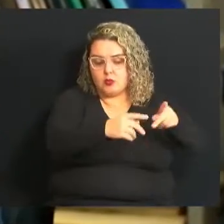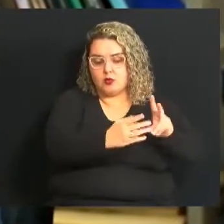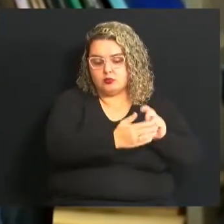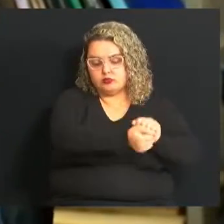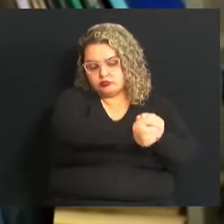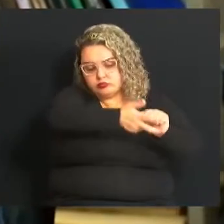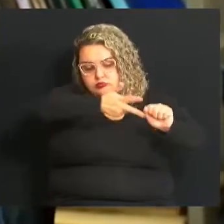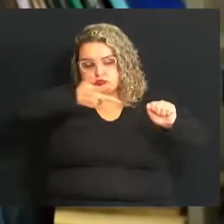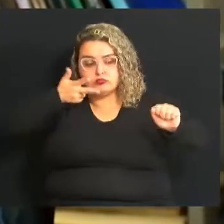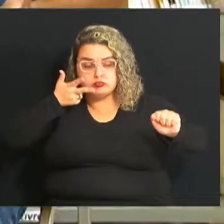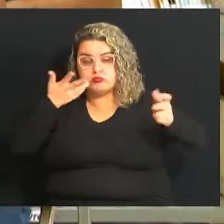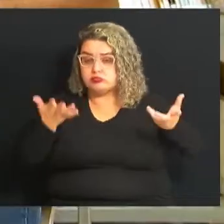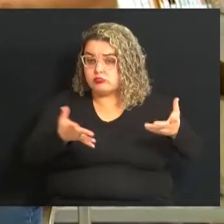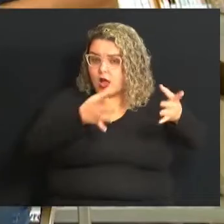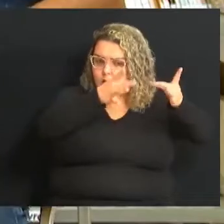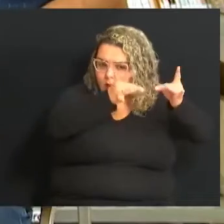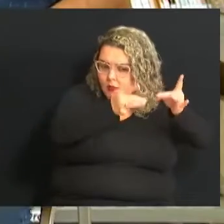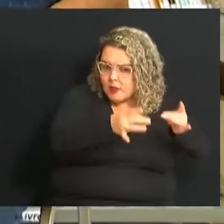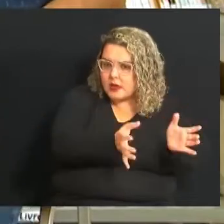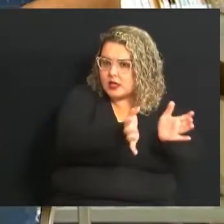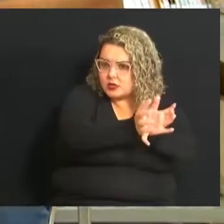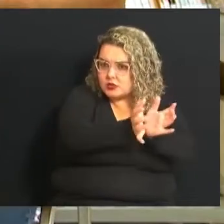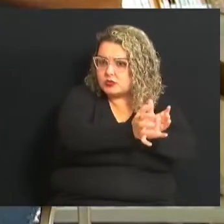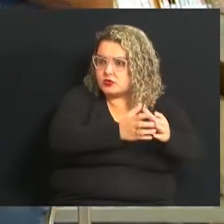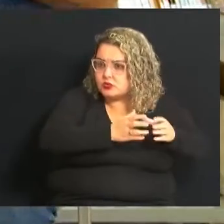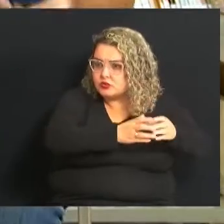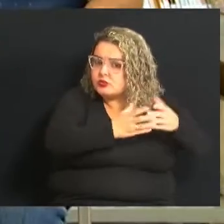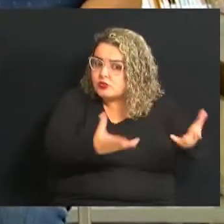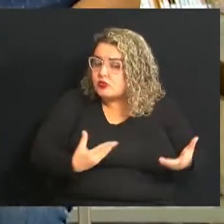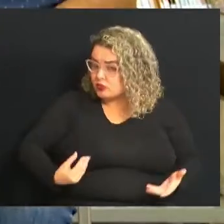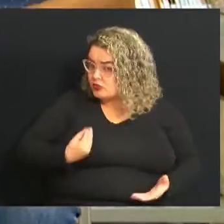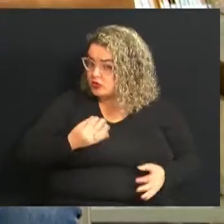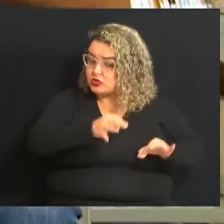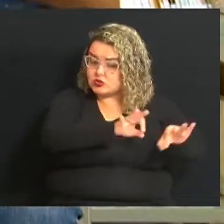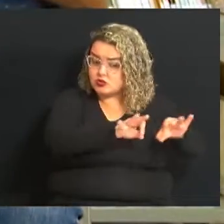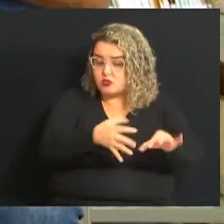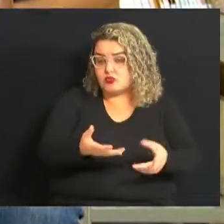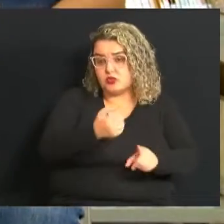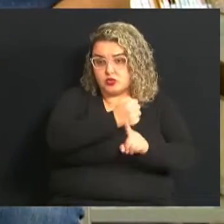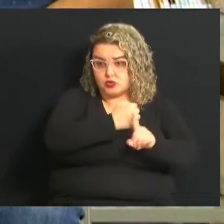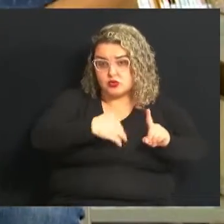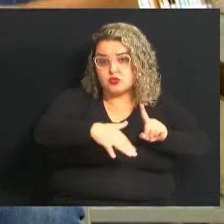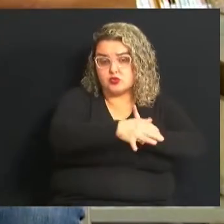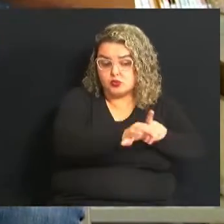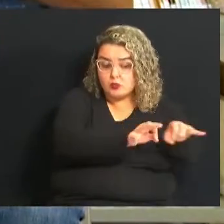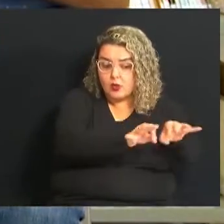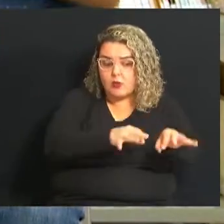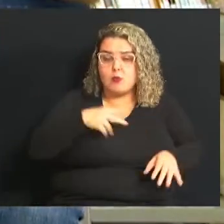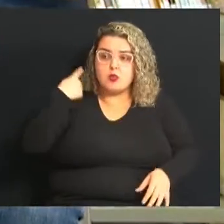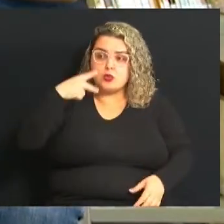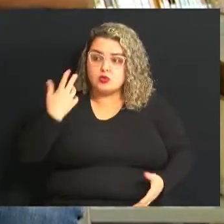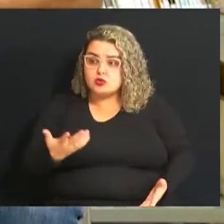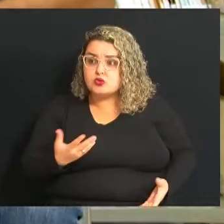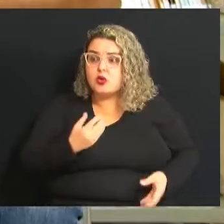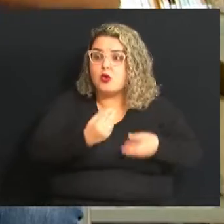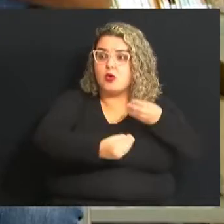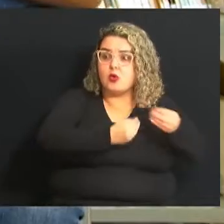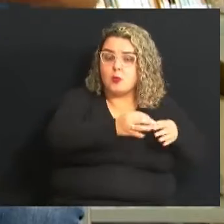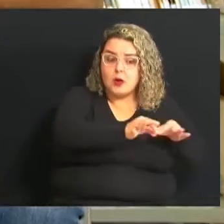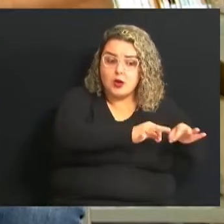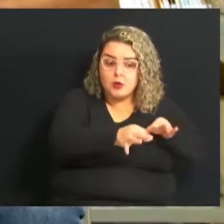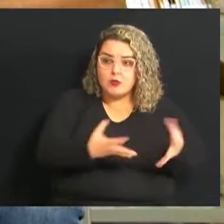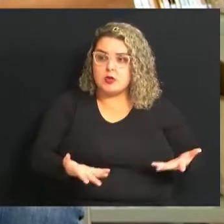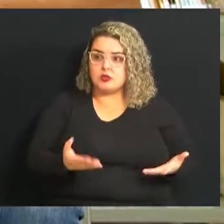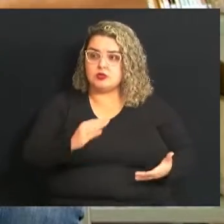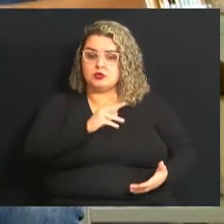modos pelos quais esse grupo indígena se organiza socialmente, se organiza politicamente, como é que ele organiza suas crenças,